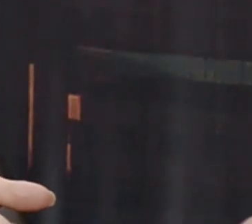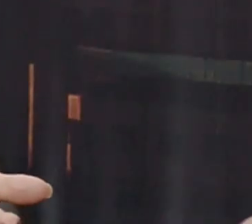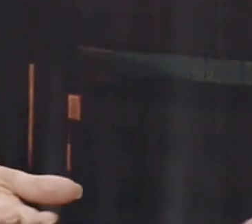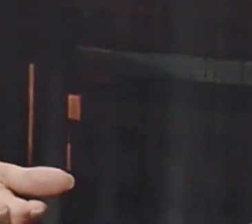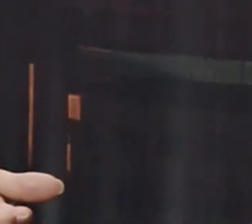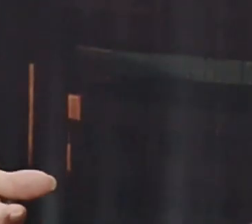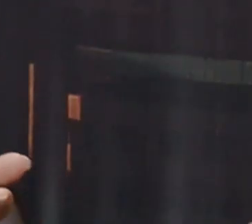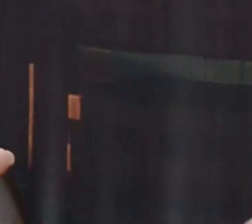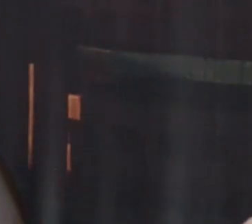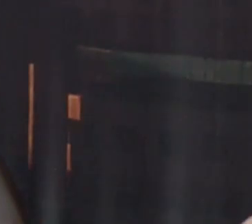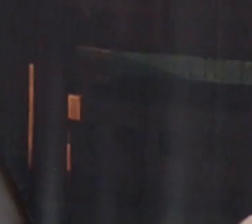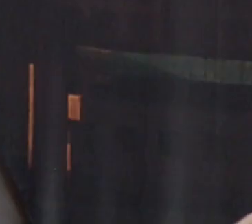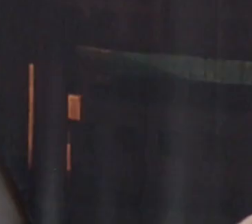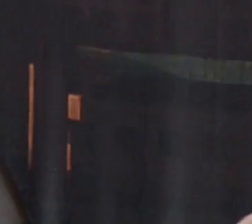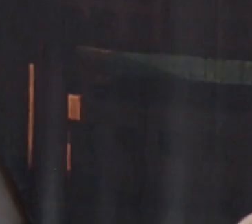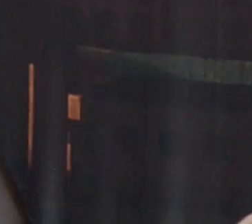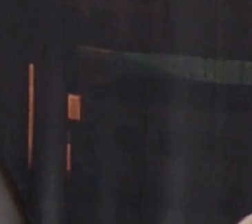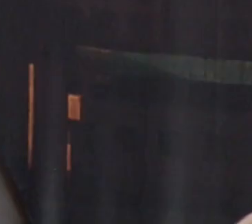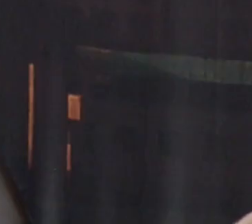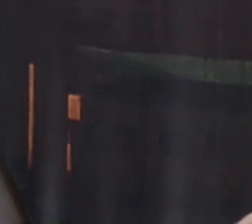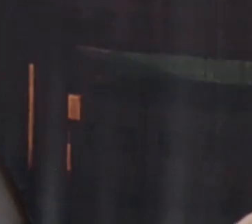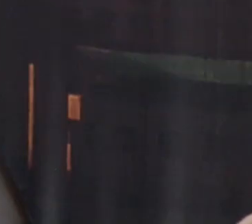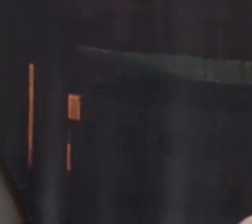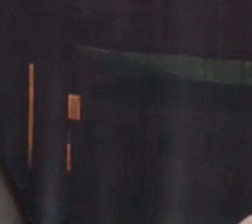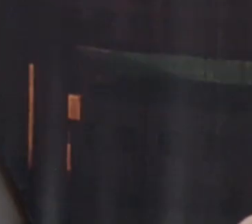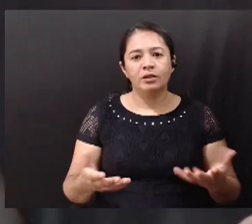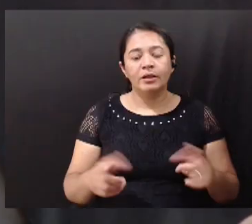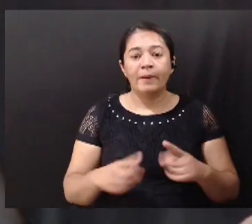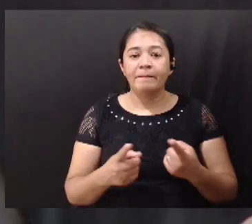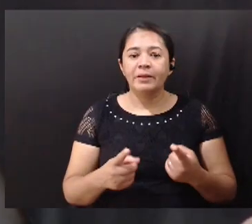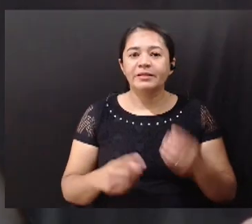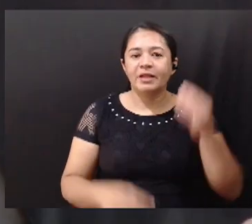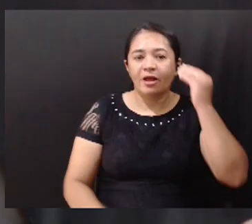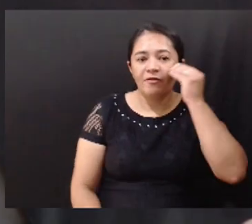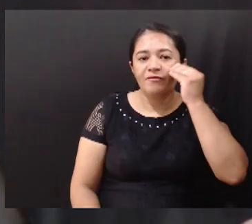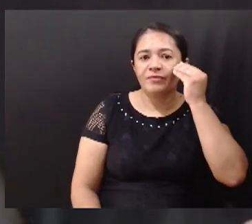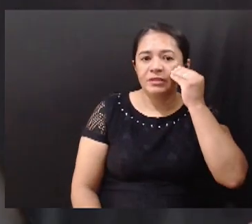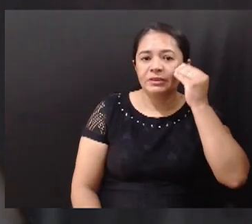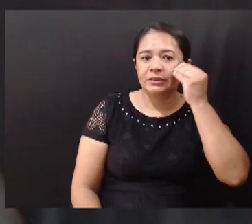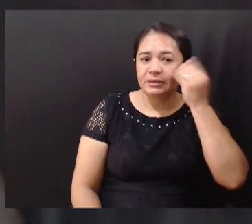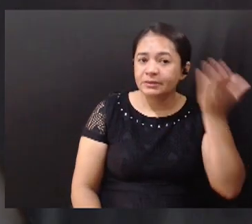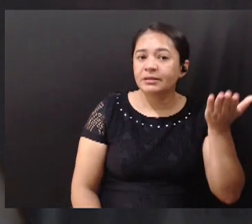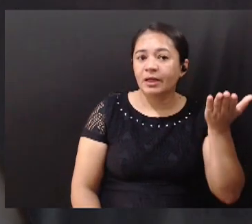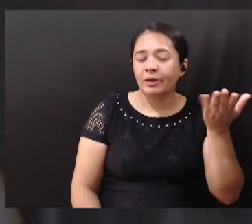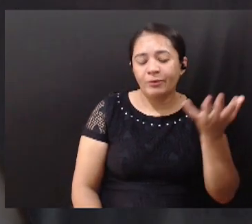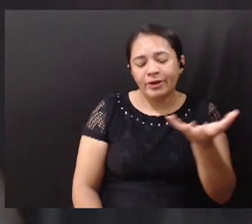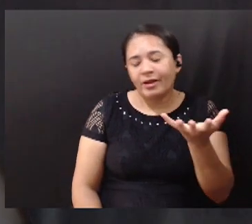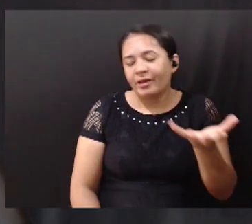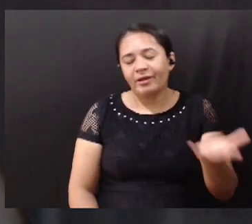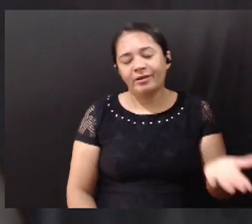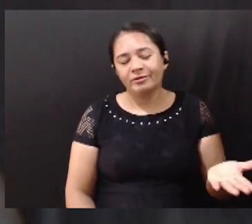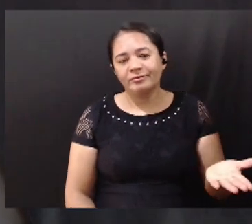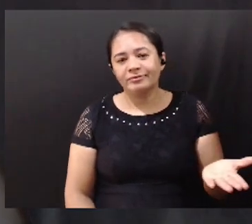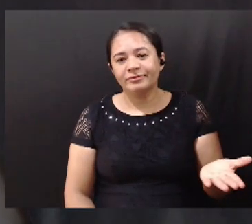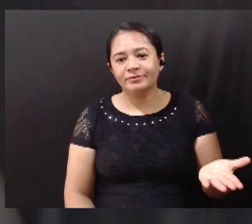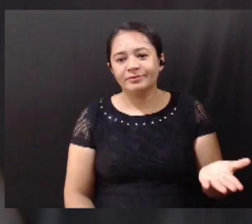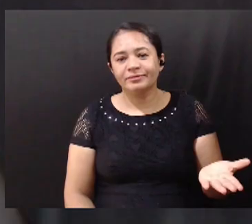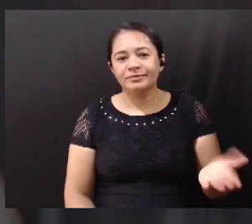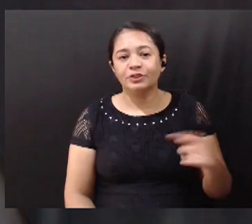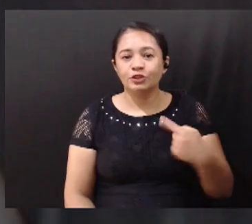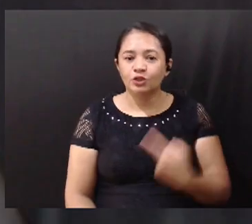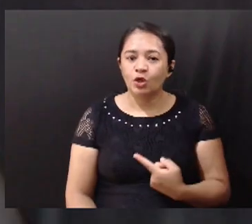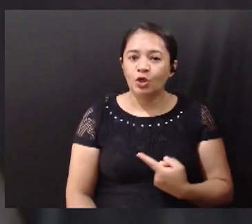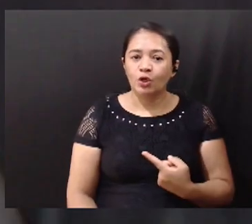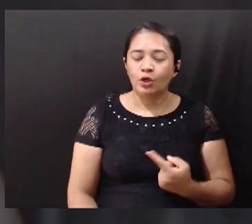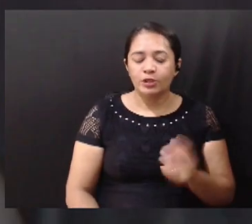Isso da mesma forma. Só que aí ela vai tentar ganhar dentro daquilo que ela quer, né? Sim. Então, a gente vai ajustar